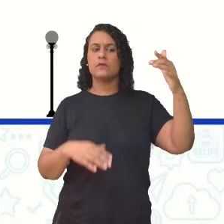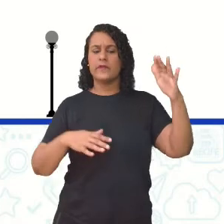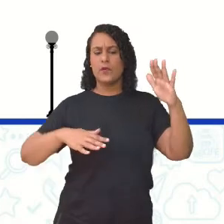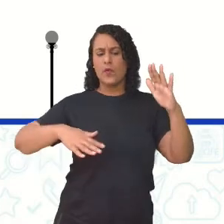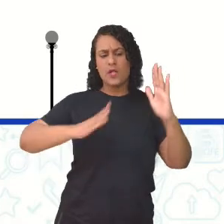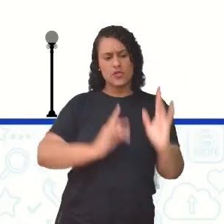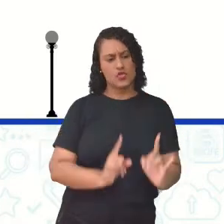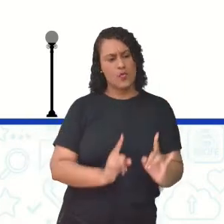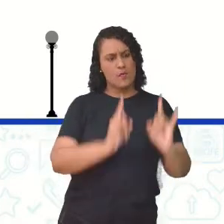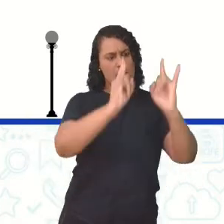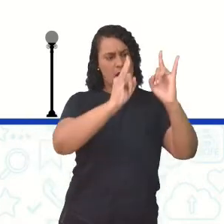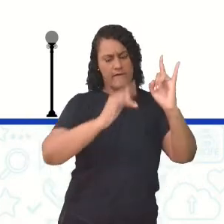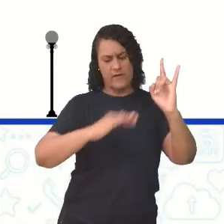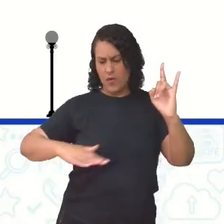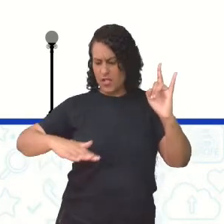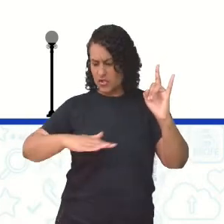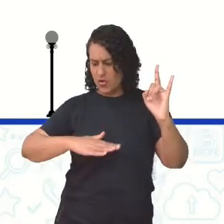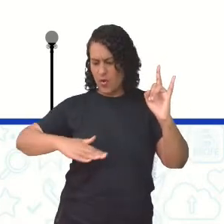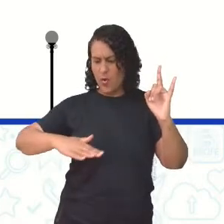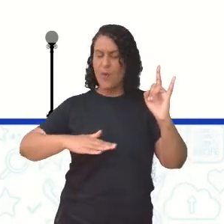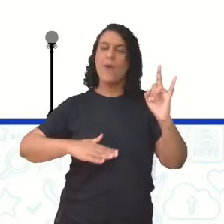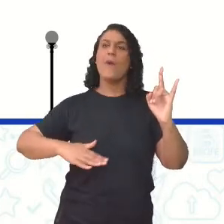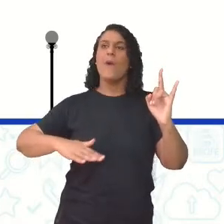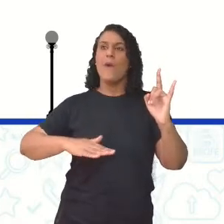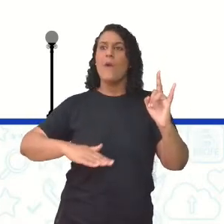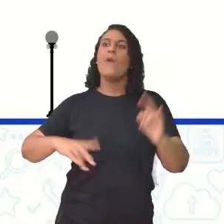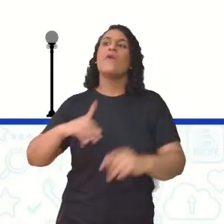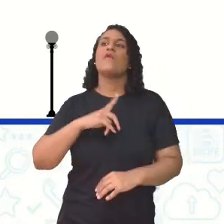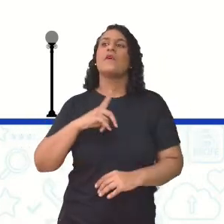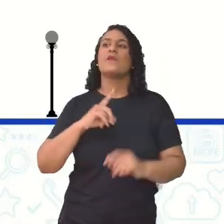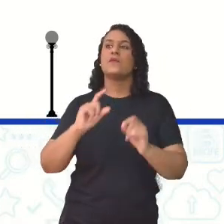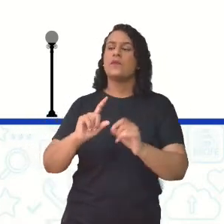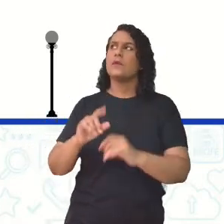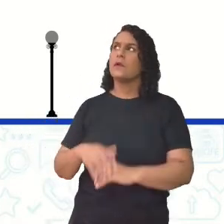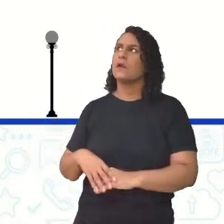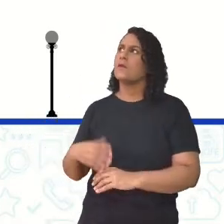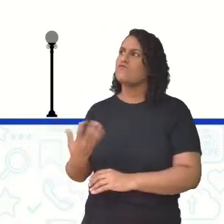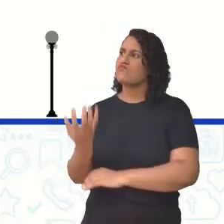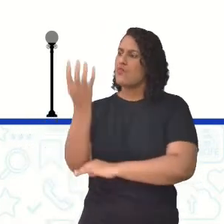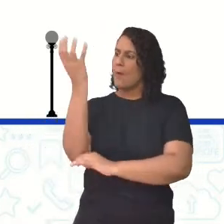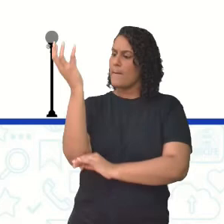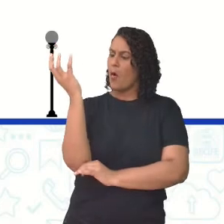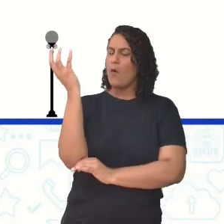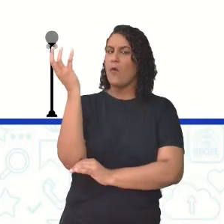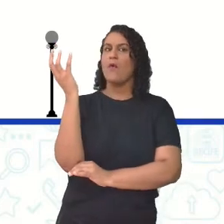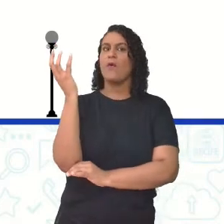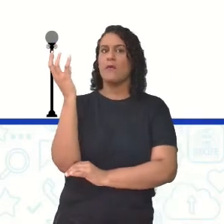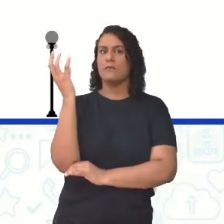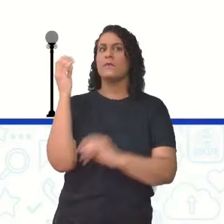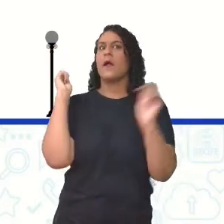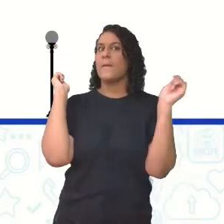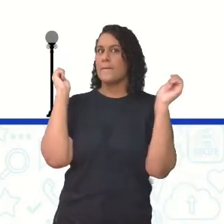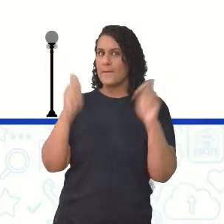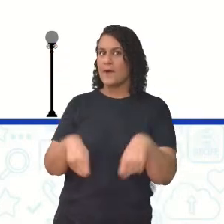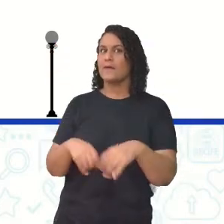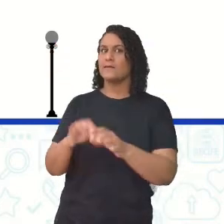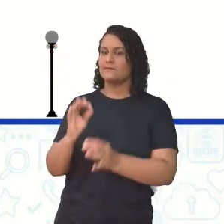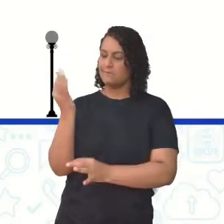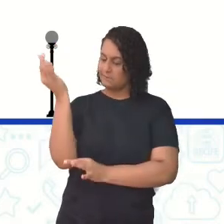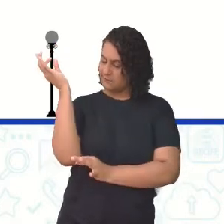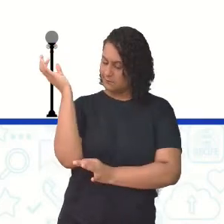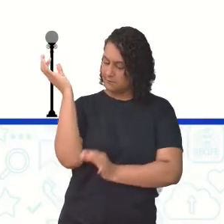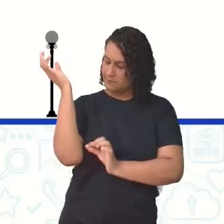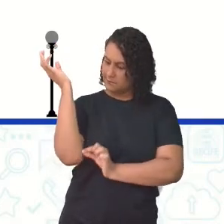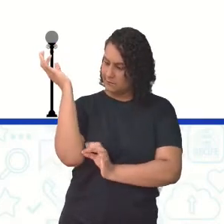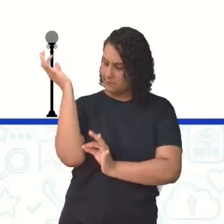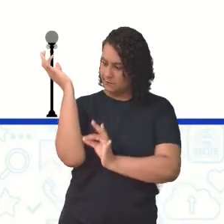prédio. E aí eu vou ter lá um lustre, um poste, que eu consigo medir a altura. Observa no